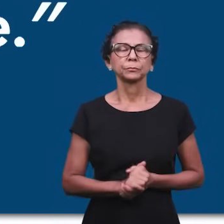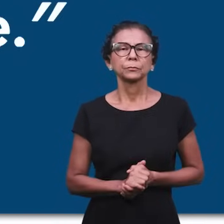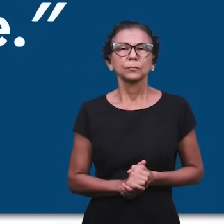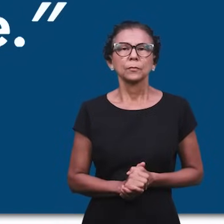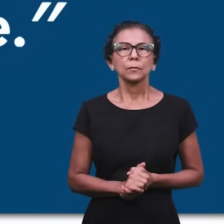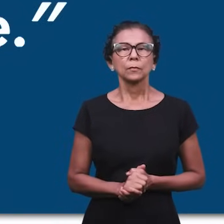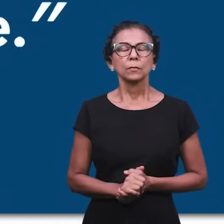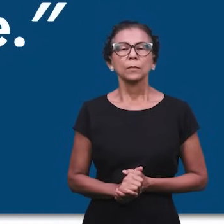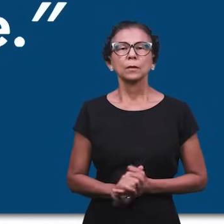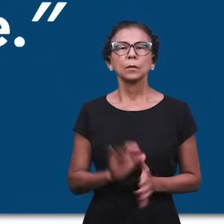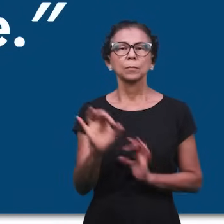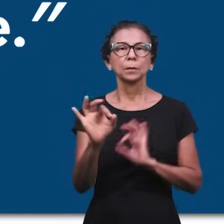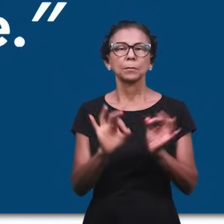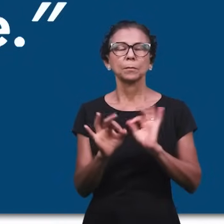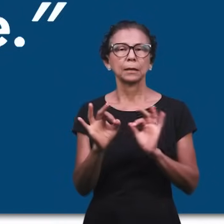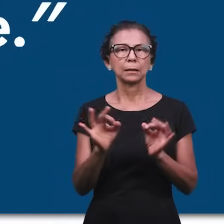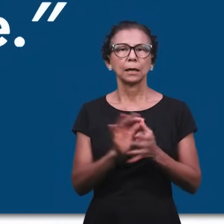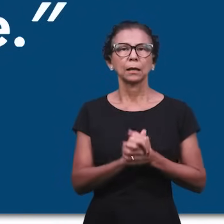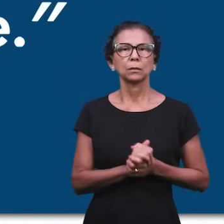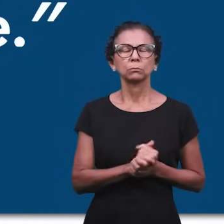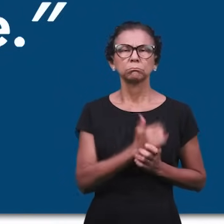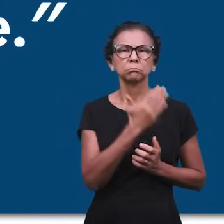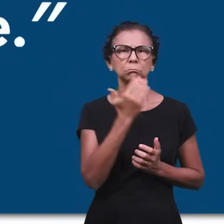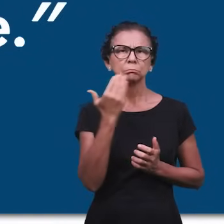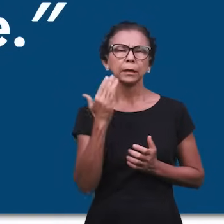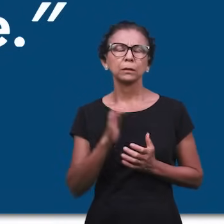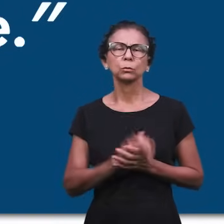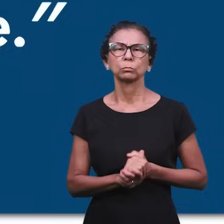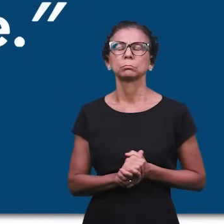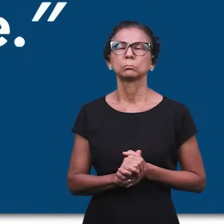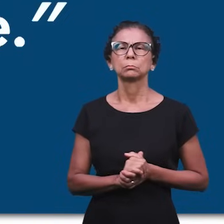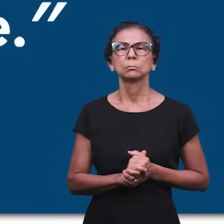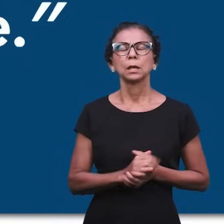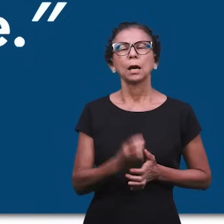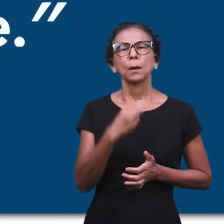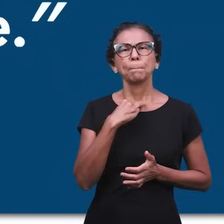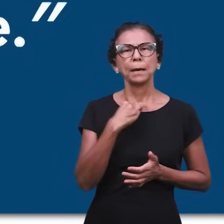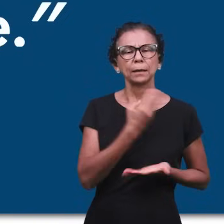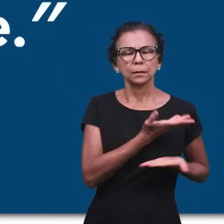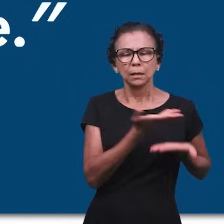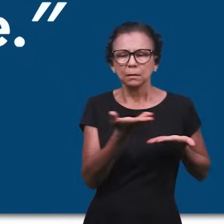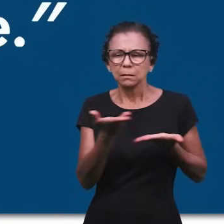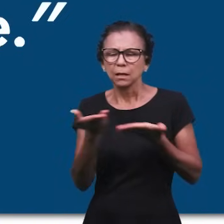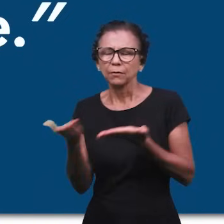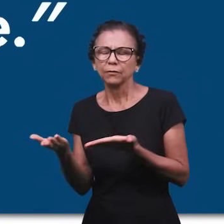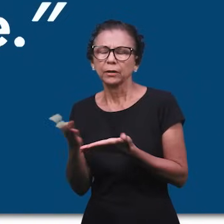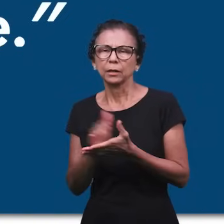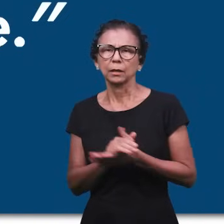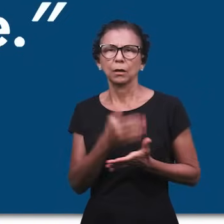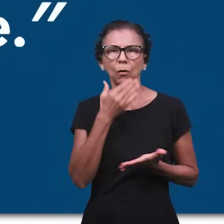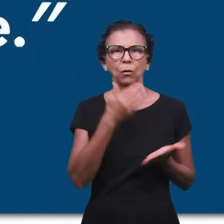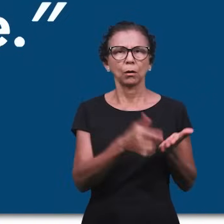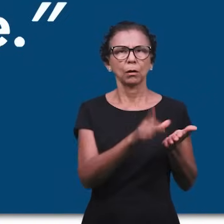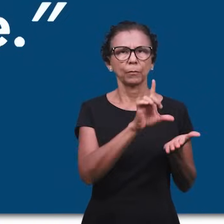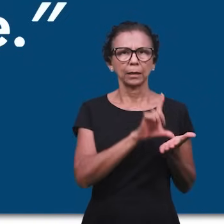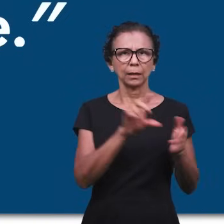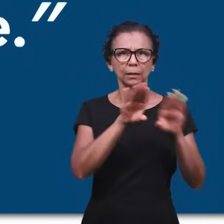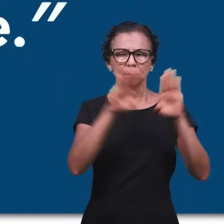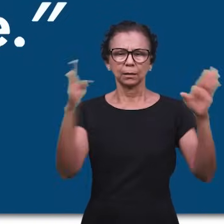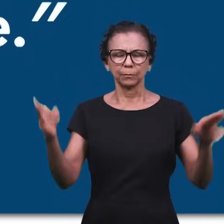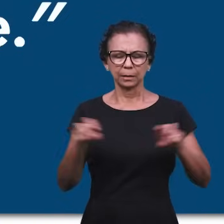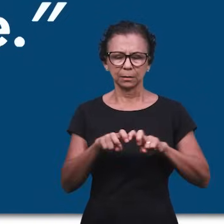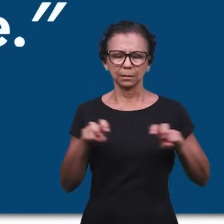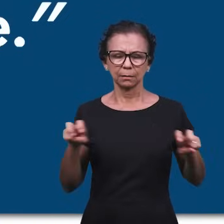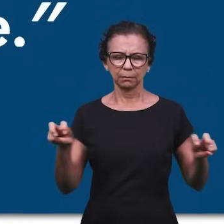mortos. Fizeram-lhe, pois, ali uma ceia, e Marta servia, e Lázaro era um dos que